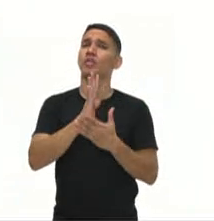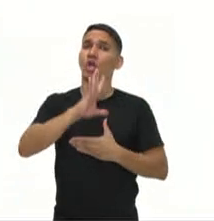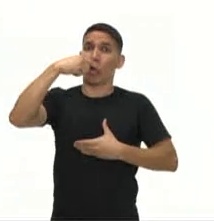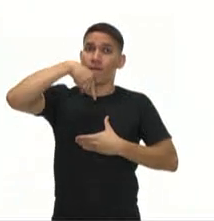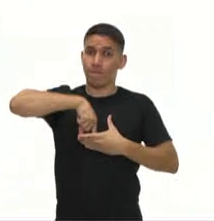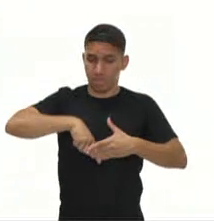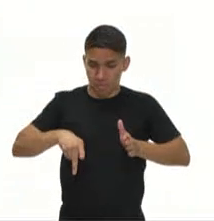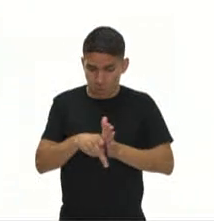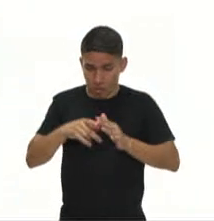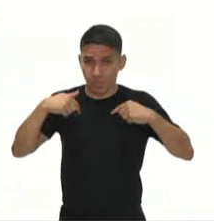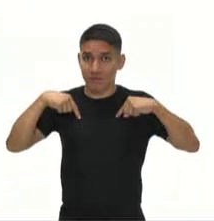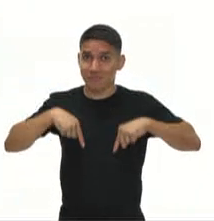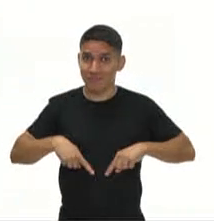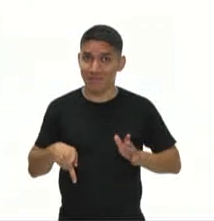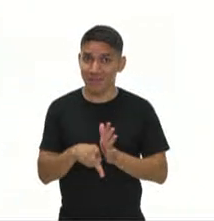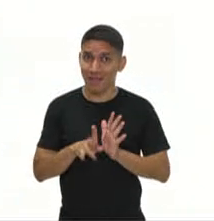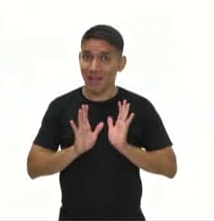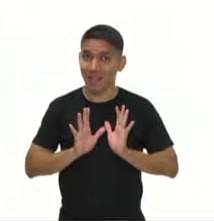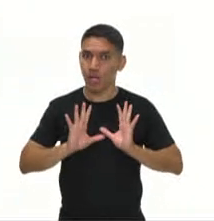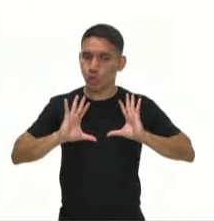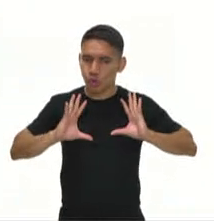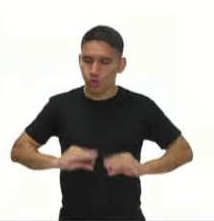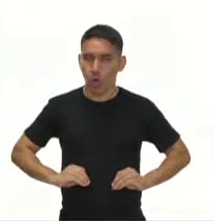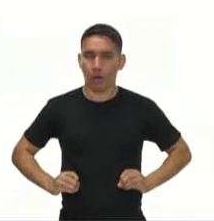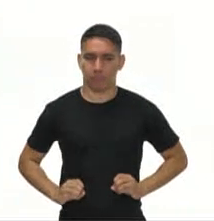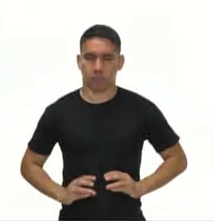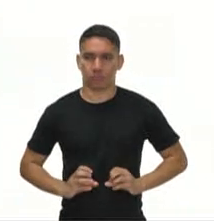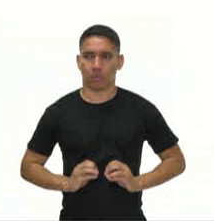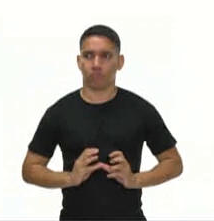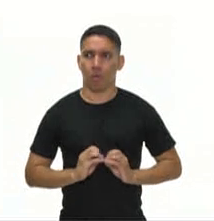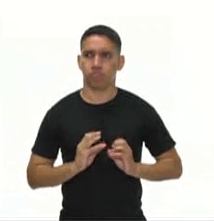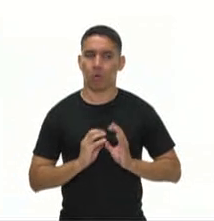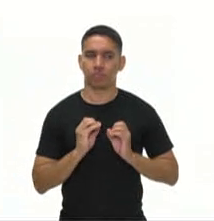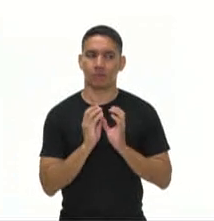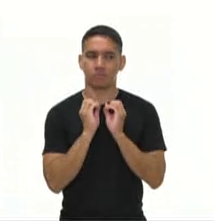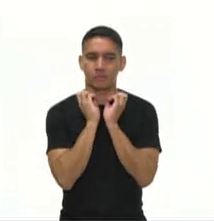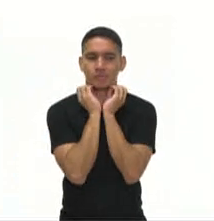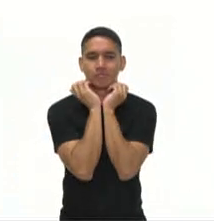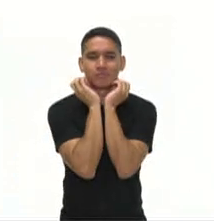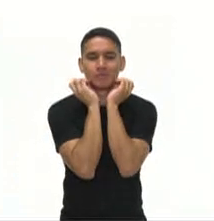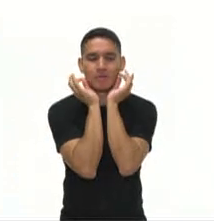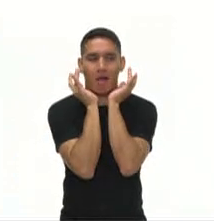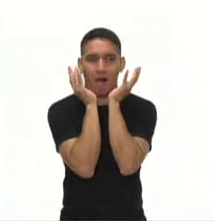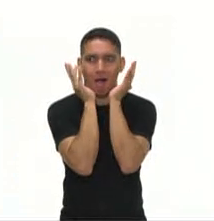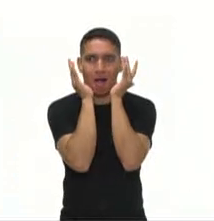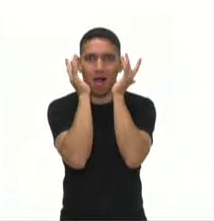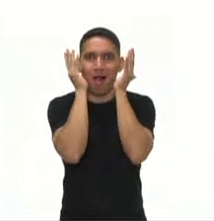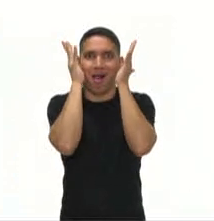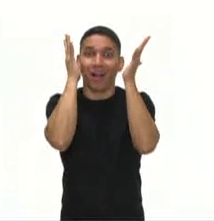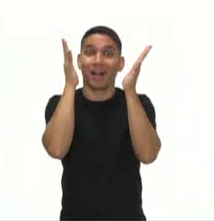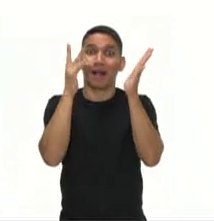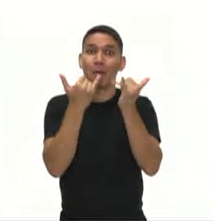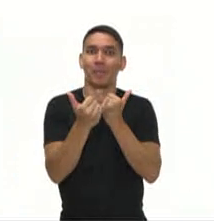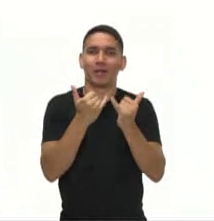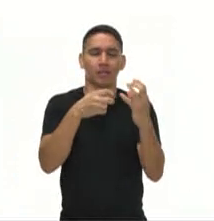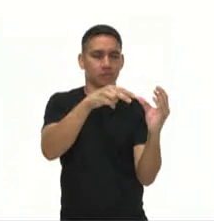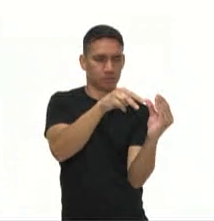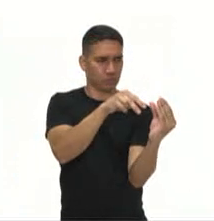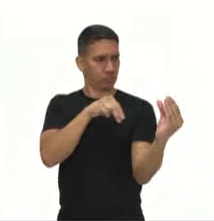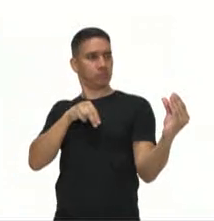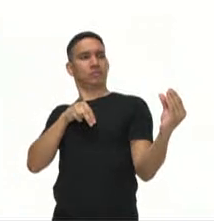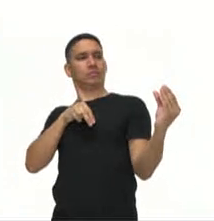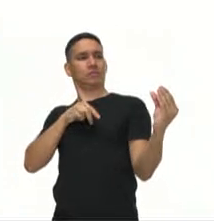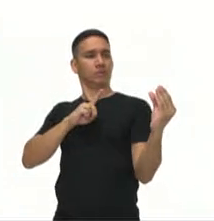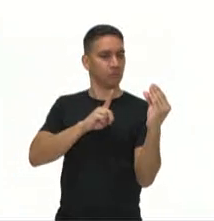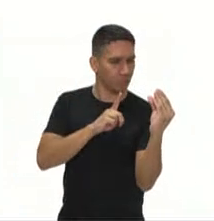dele. E tomou-lhe o corpo todo, estourando-lhe o rosto em brasa viva. Deu um passo para trás ou